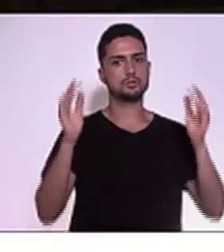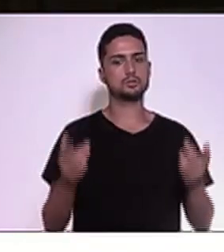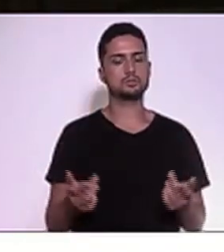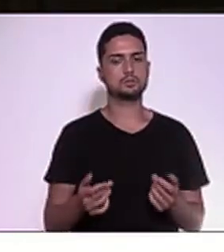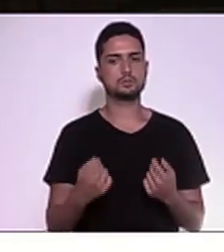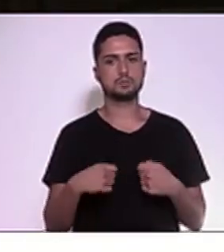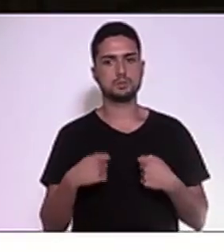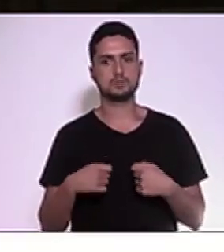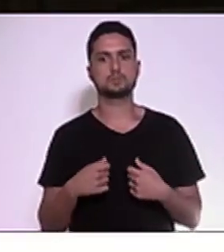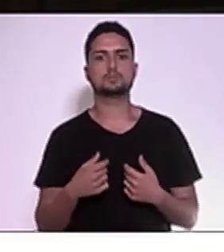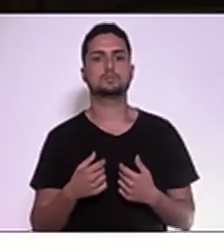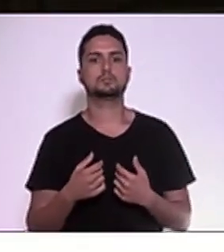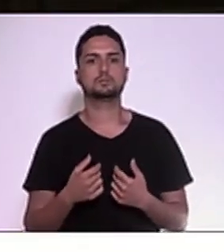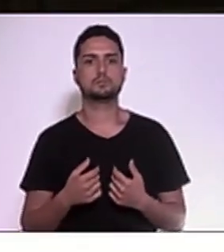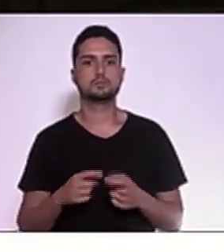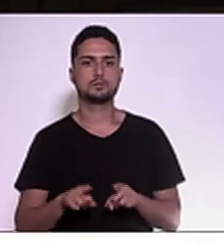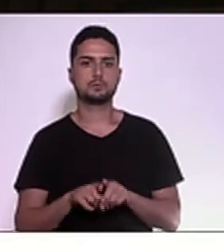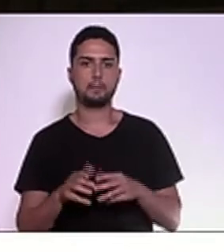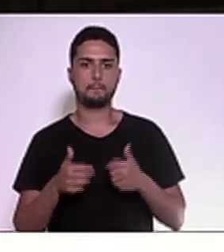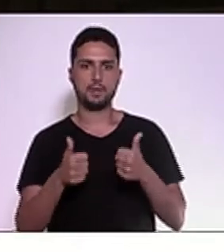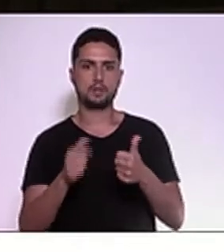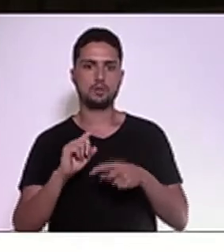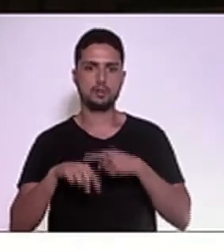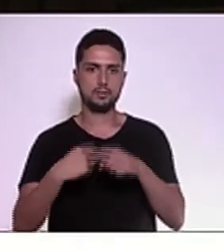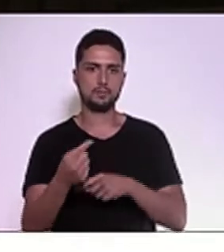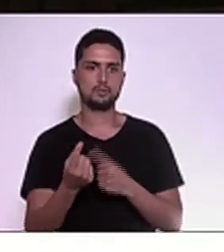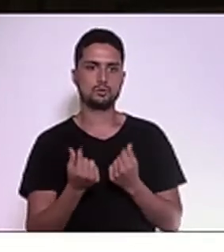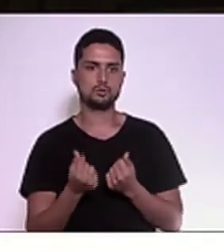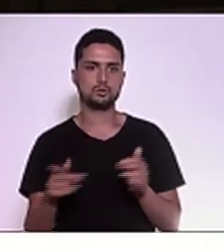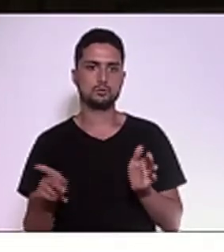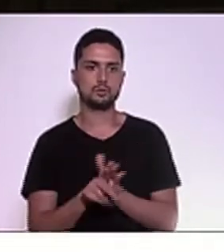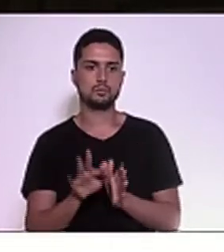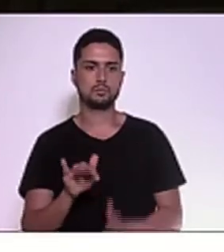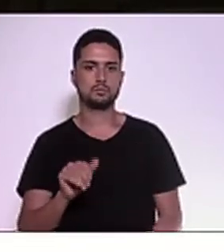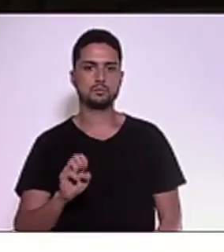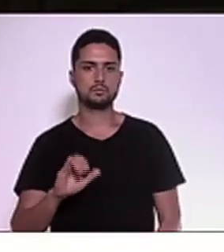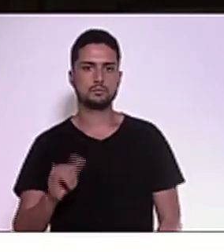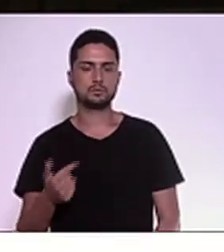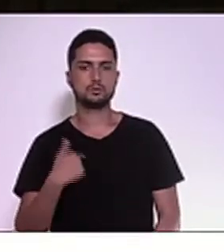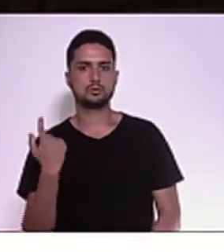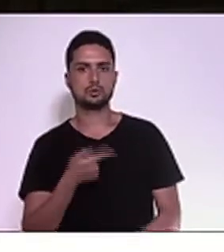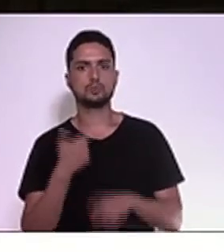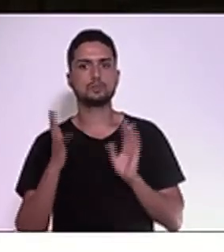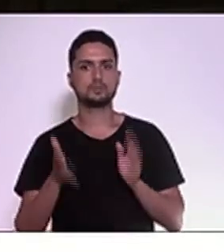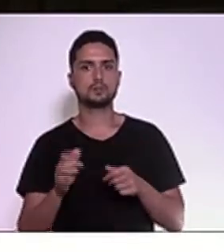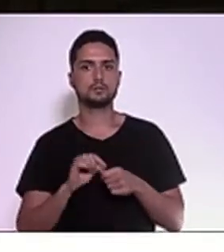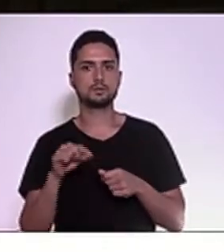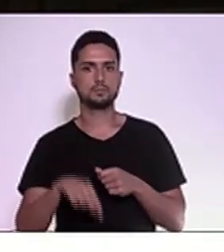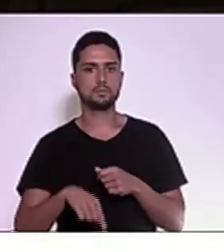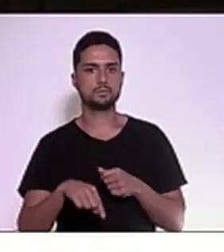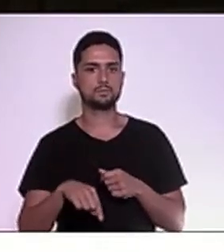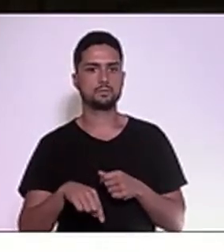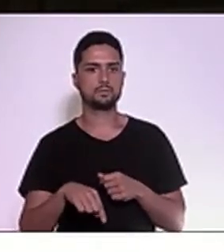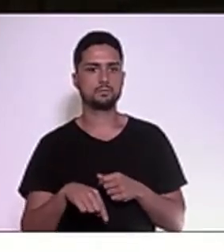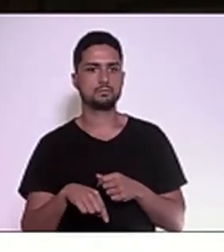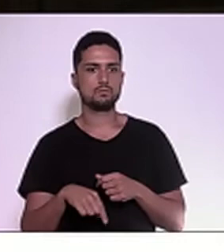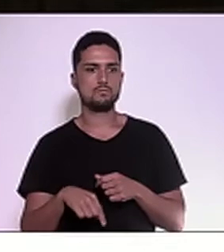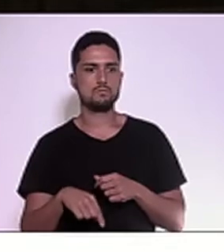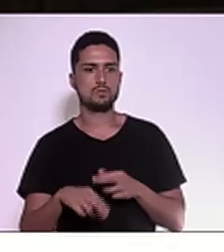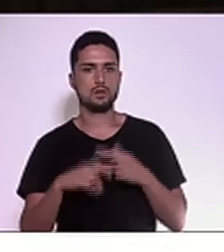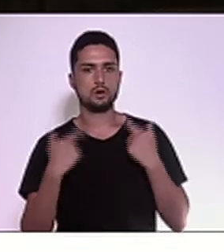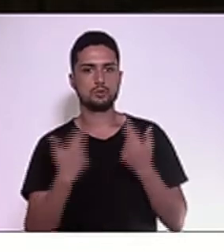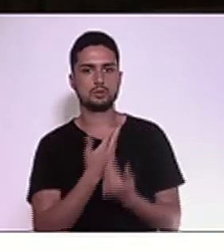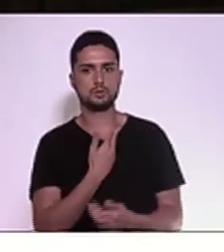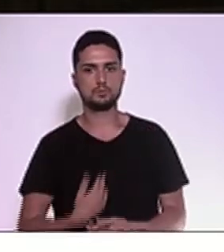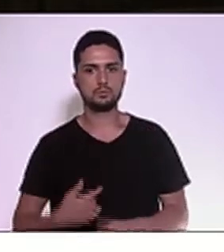ser aperfeiçoado no Estado com recursos do FISED. Nós aqui fizemos uma importante audiência pública há poucos meses,